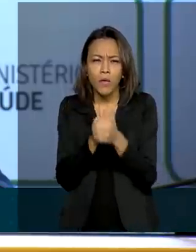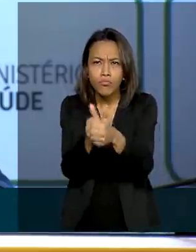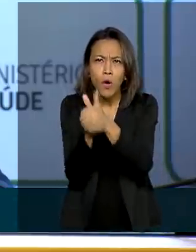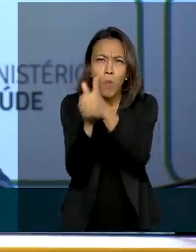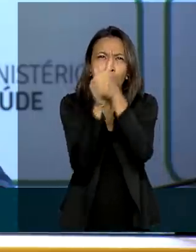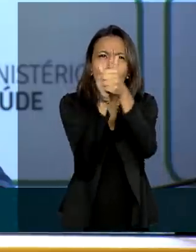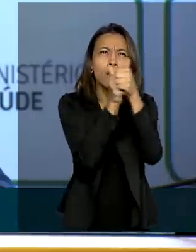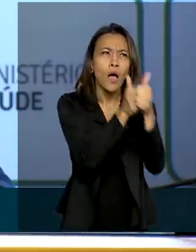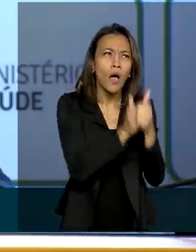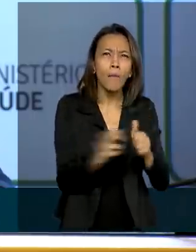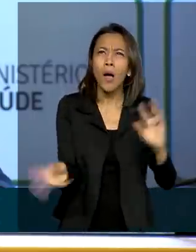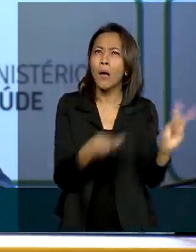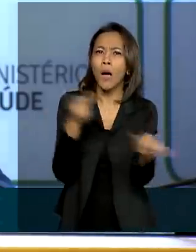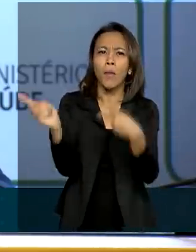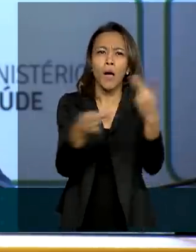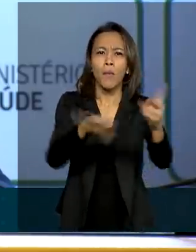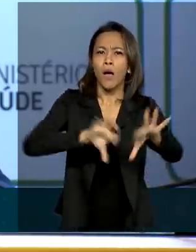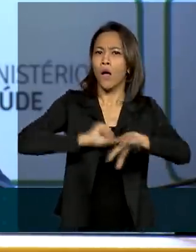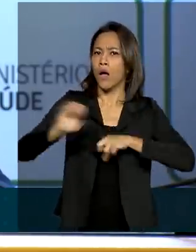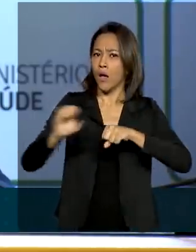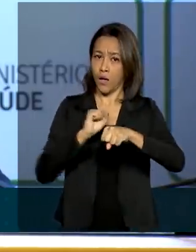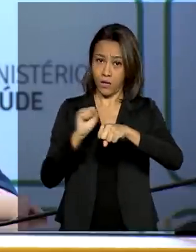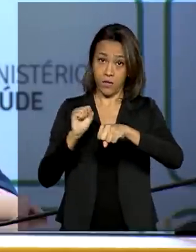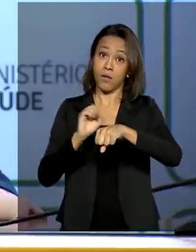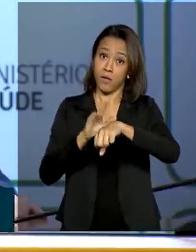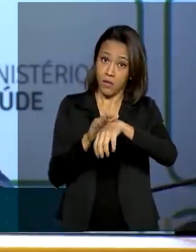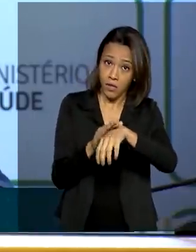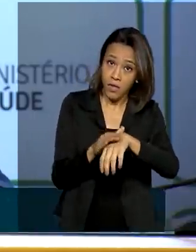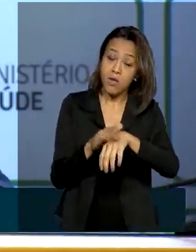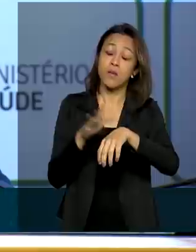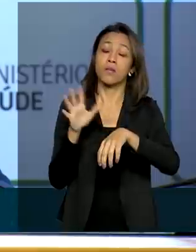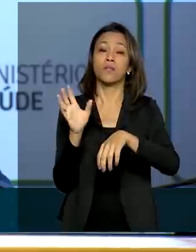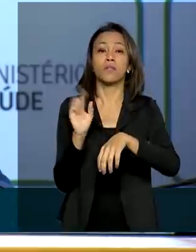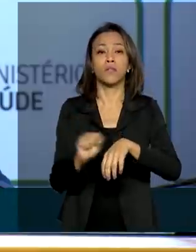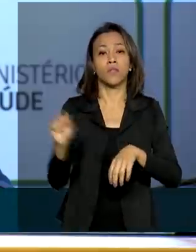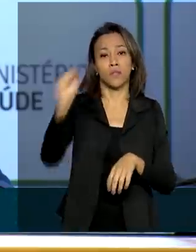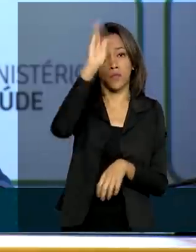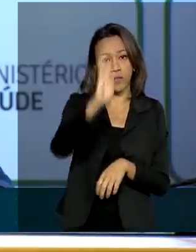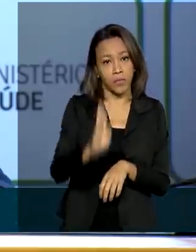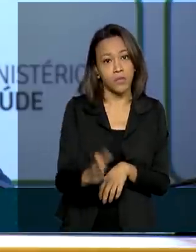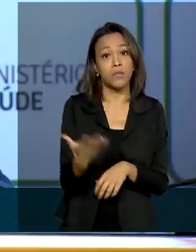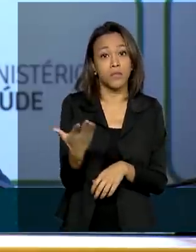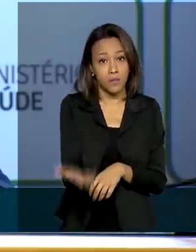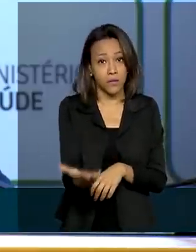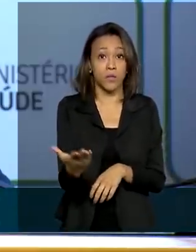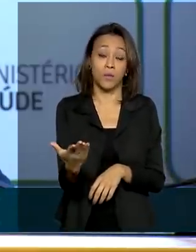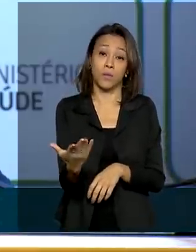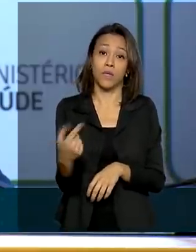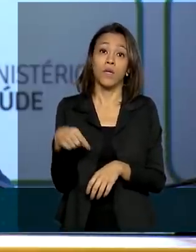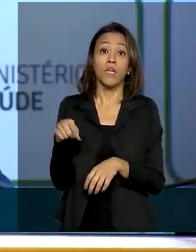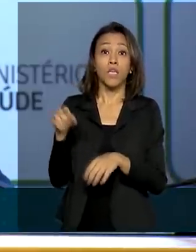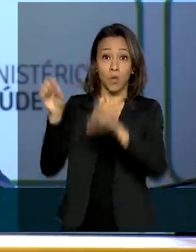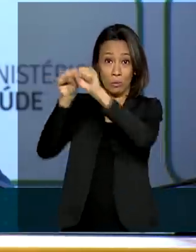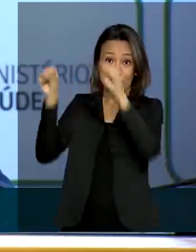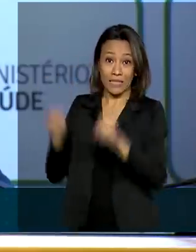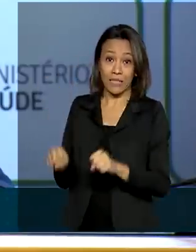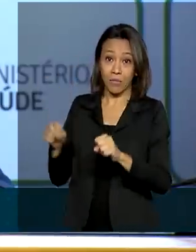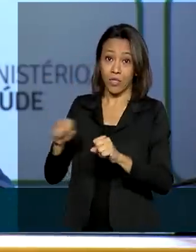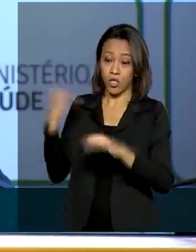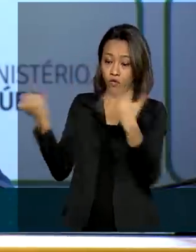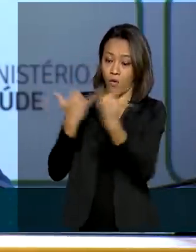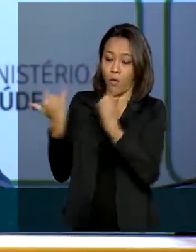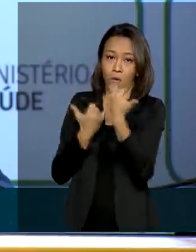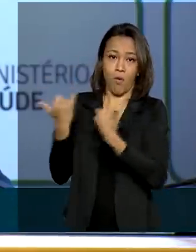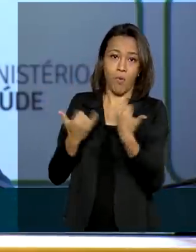do caso de Covid-19 e registrar as ações de rastreamento e monitoramento de contatos dos casos de Covid-19 no sistema de informação do Ministério da Saúde.